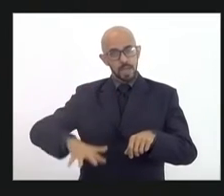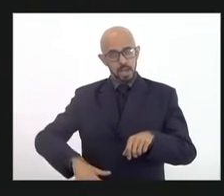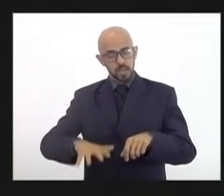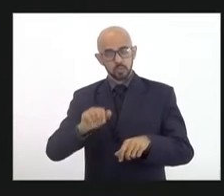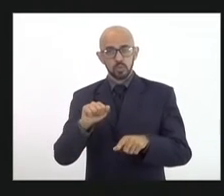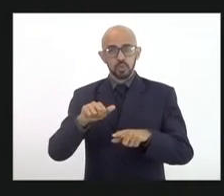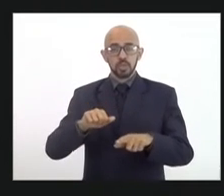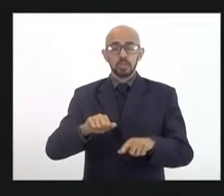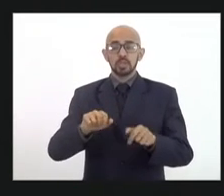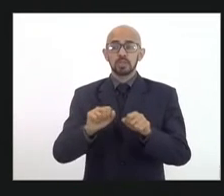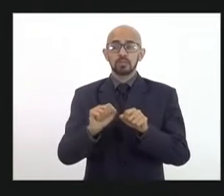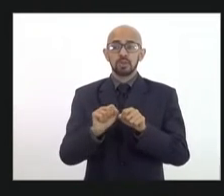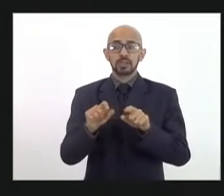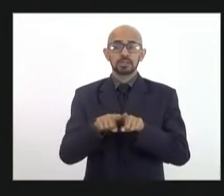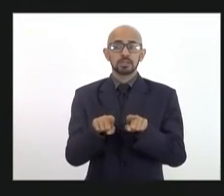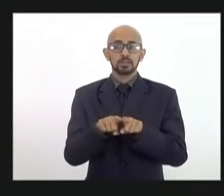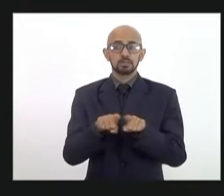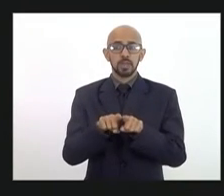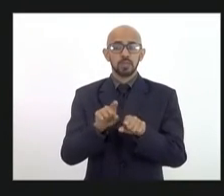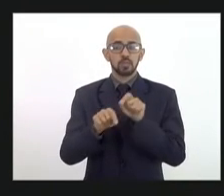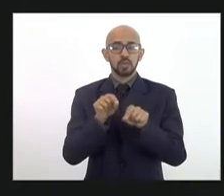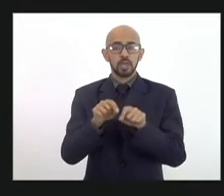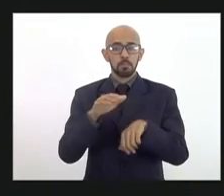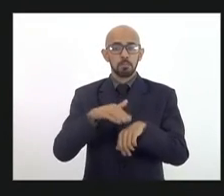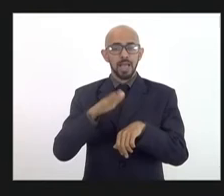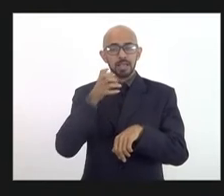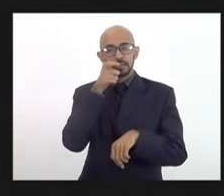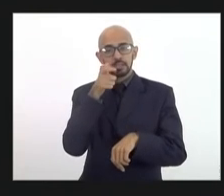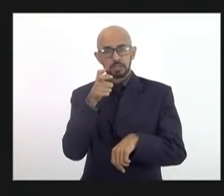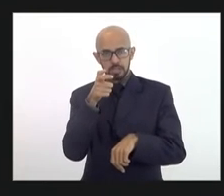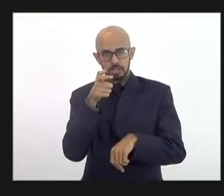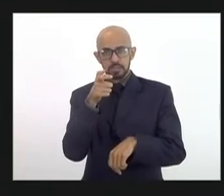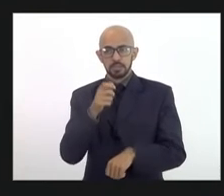naturalmente vai trazer mais o interesse